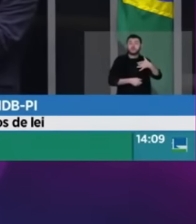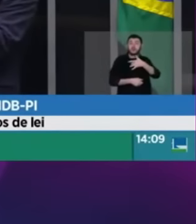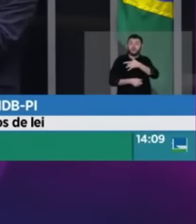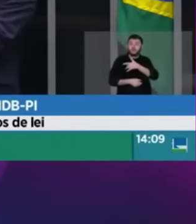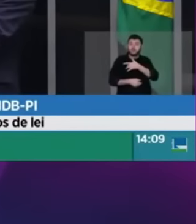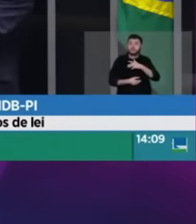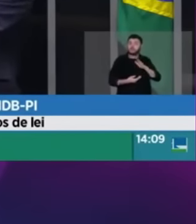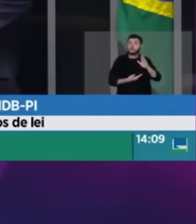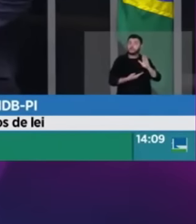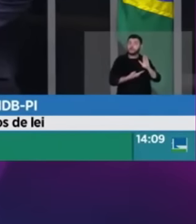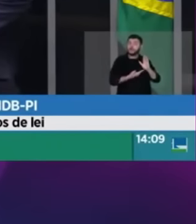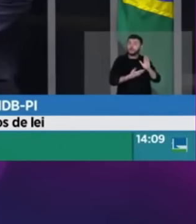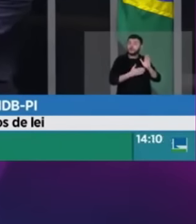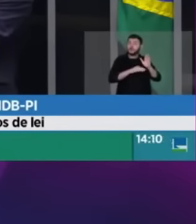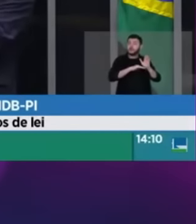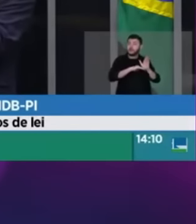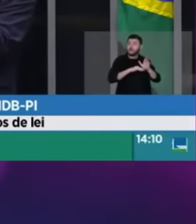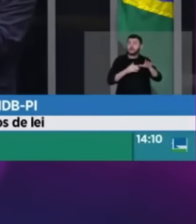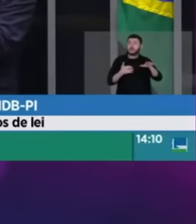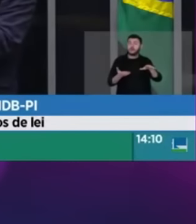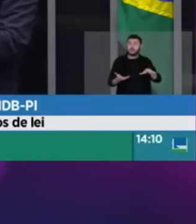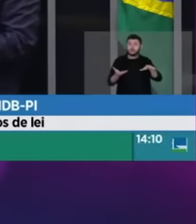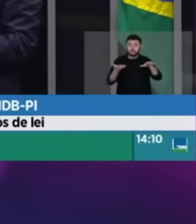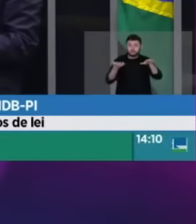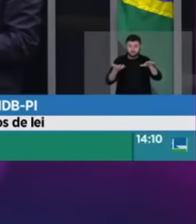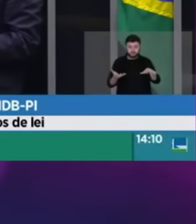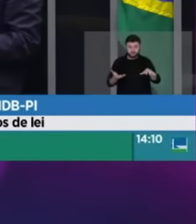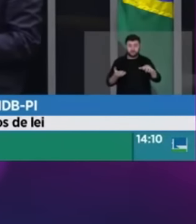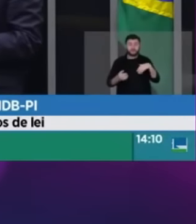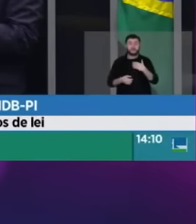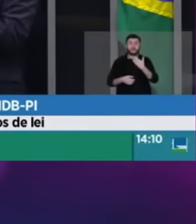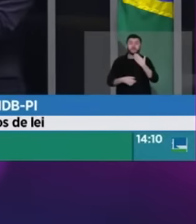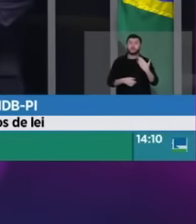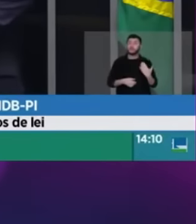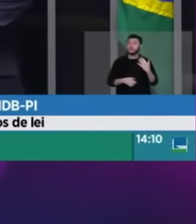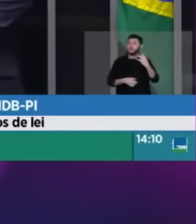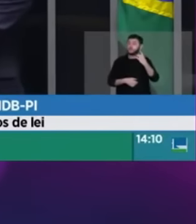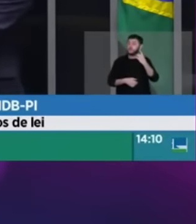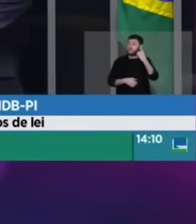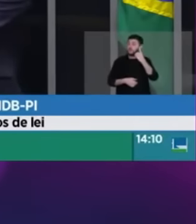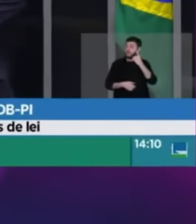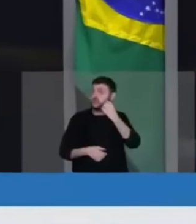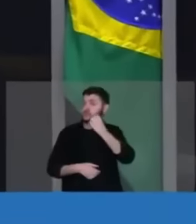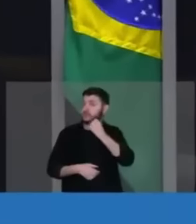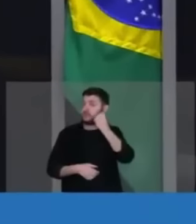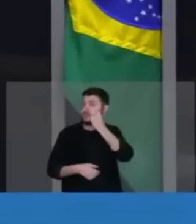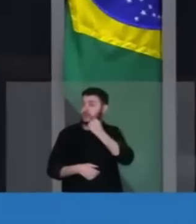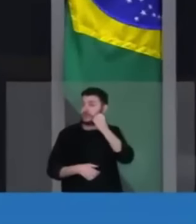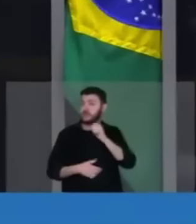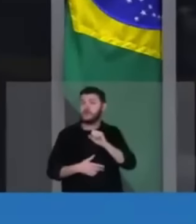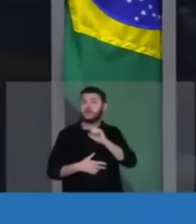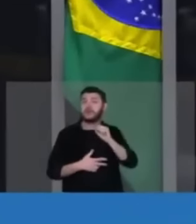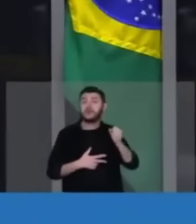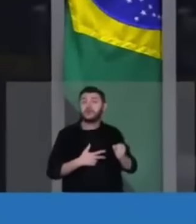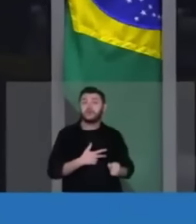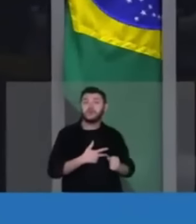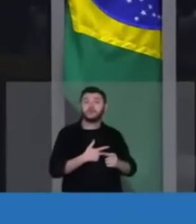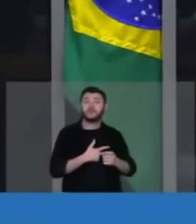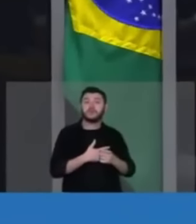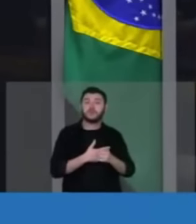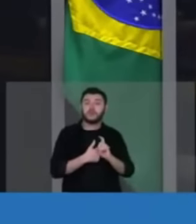reivindicação dos senadores essa é uma reivindicação dos deputados e o Executivo aqueceu a essa